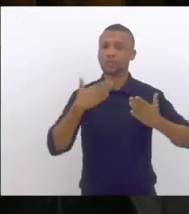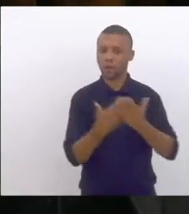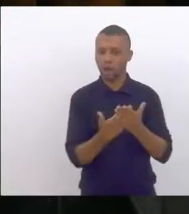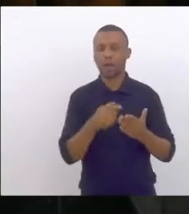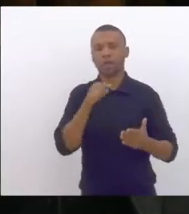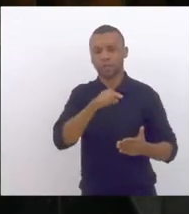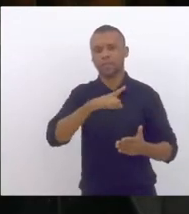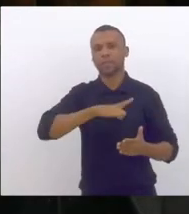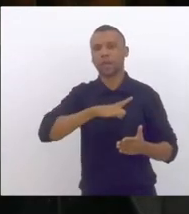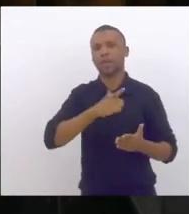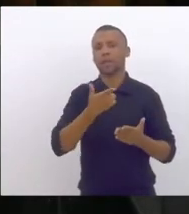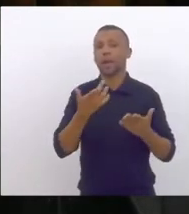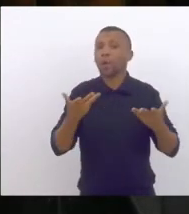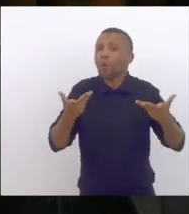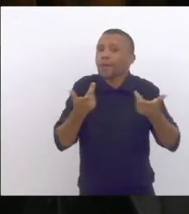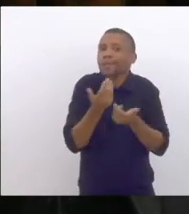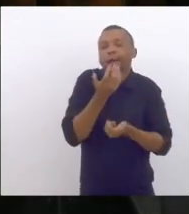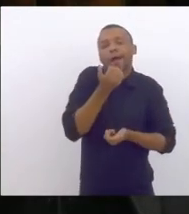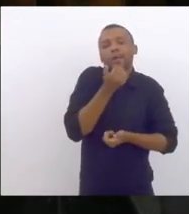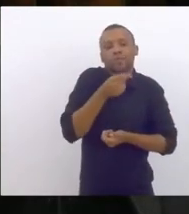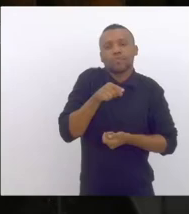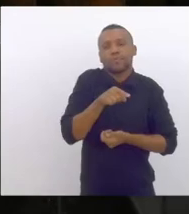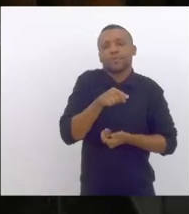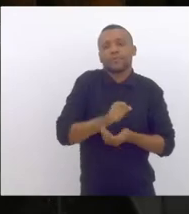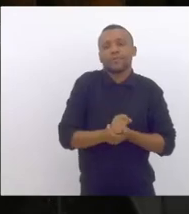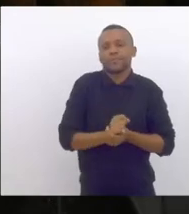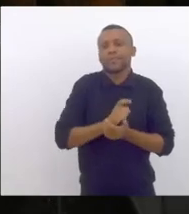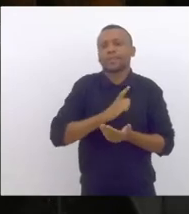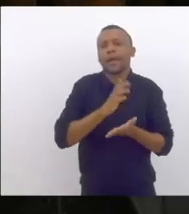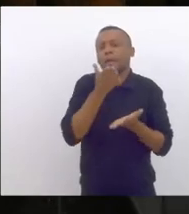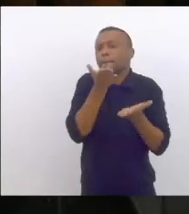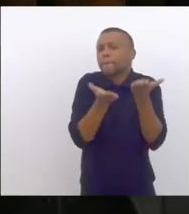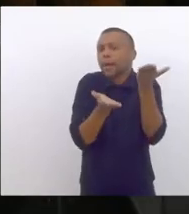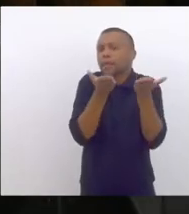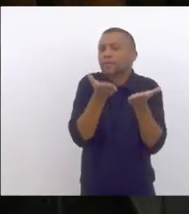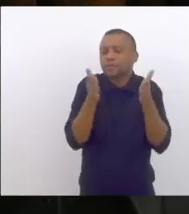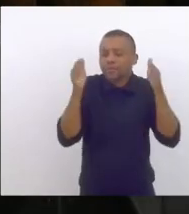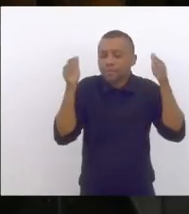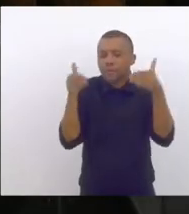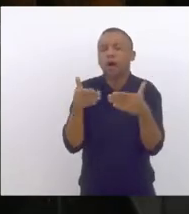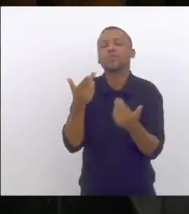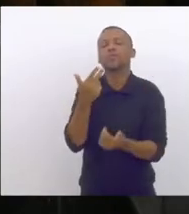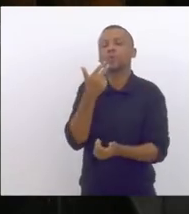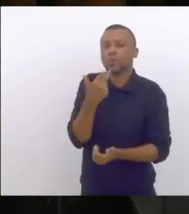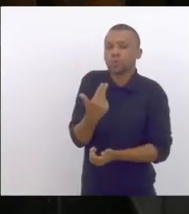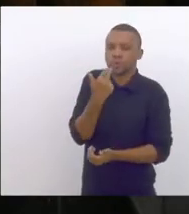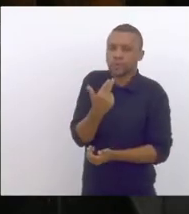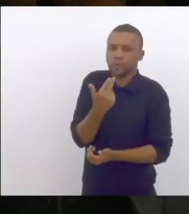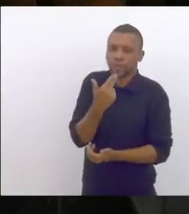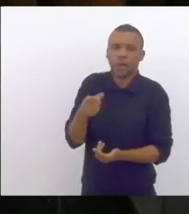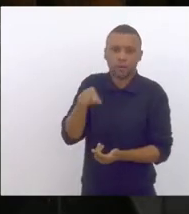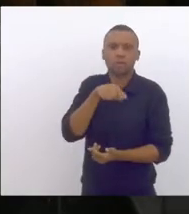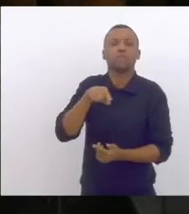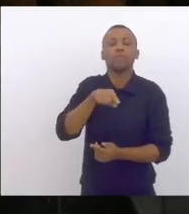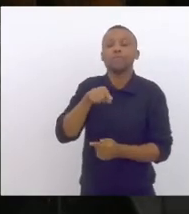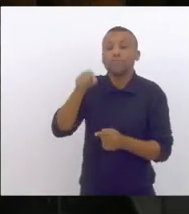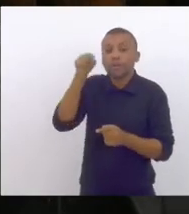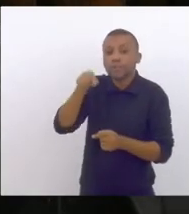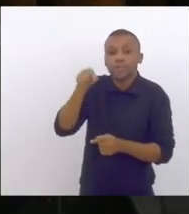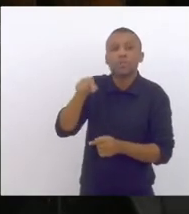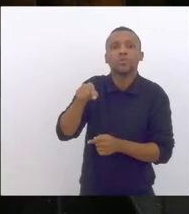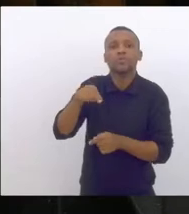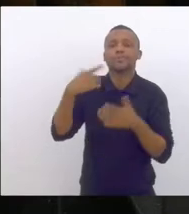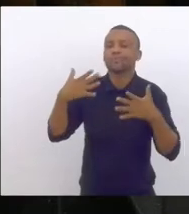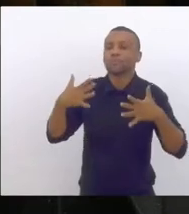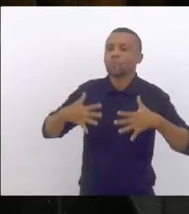balanceamento nutricional com Todo pensamento voltado para isso e foi isso Deputado Luis Paulo que